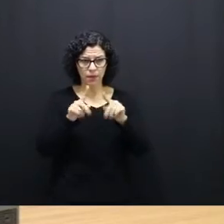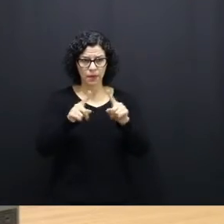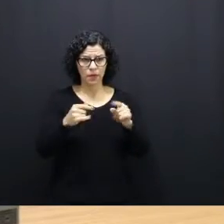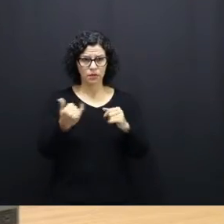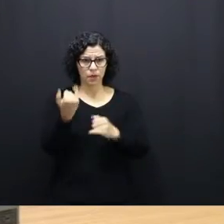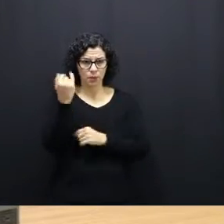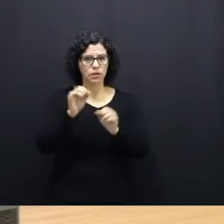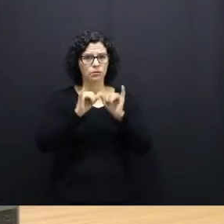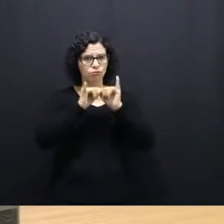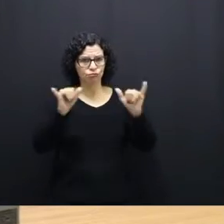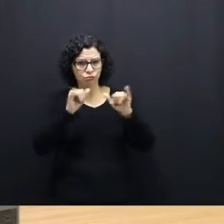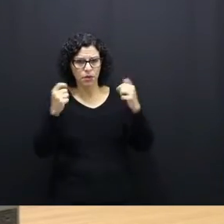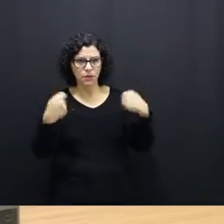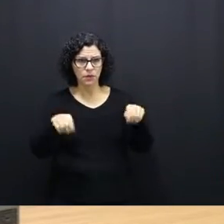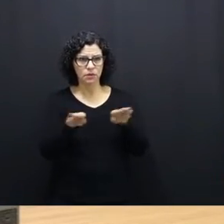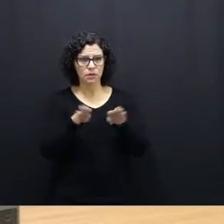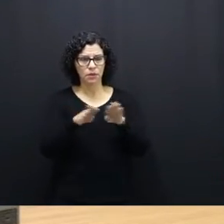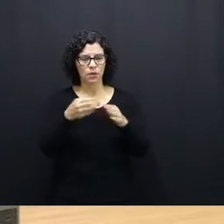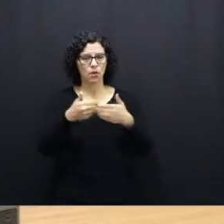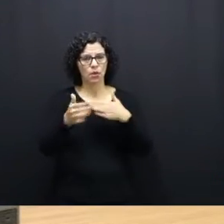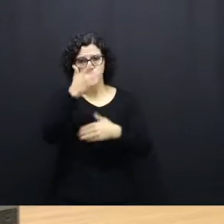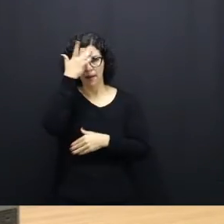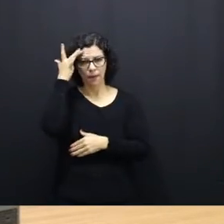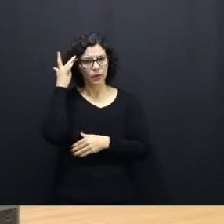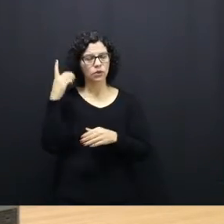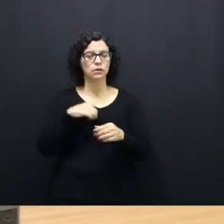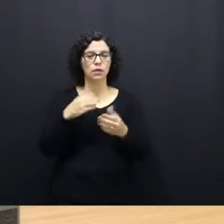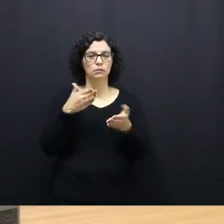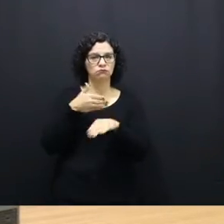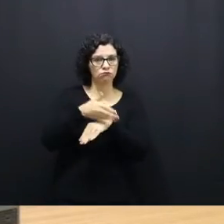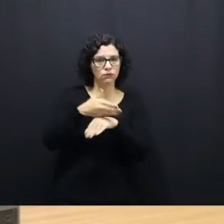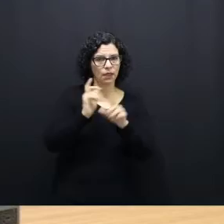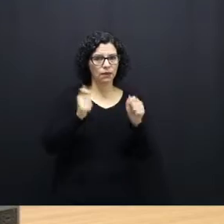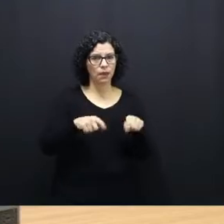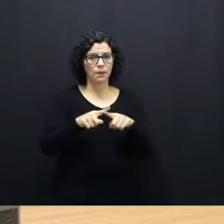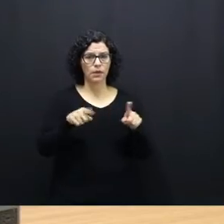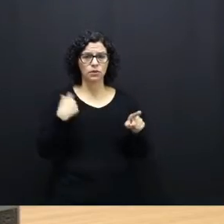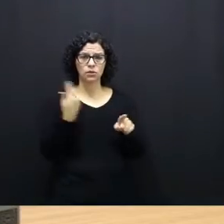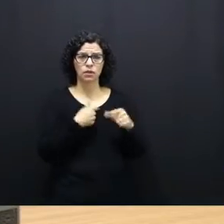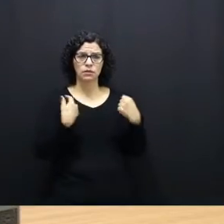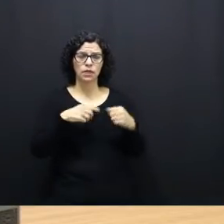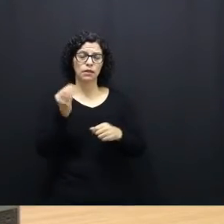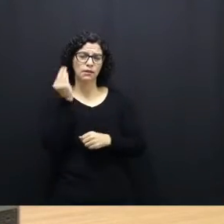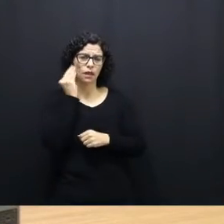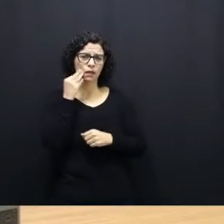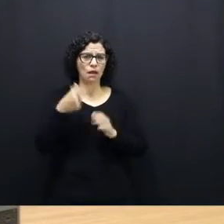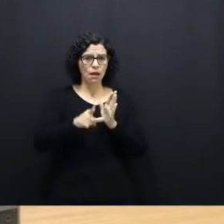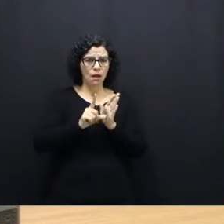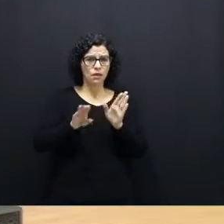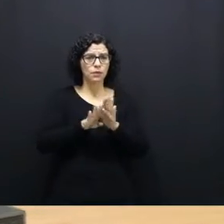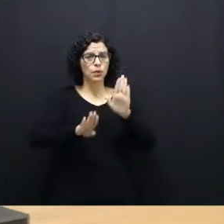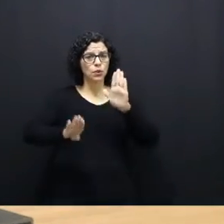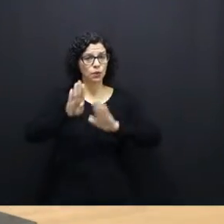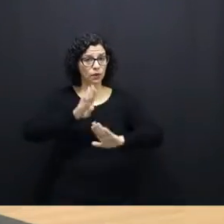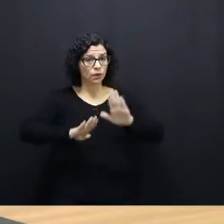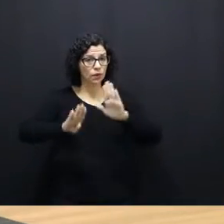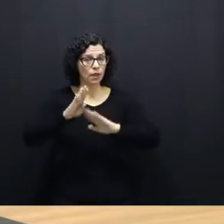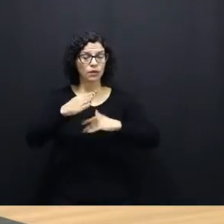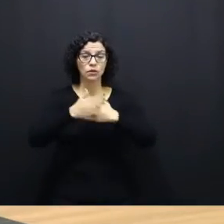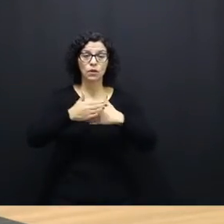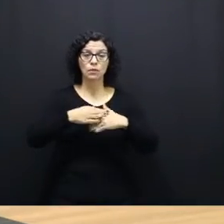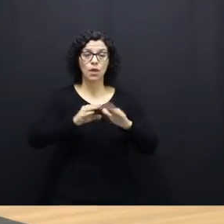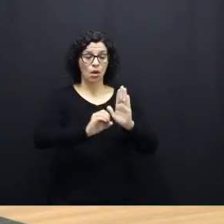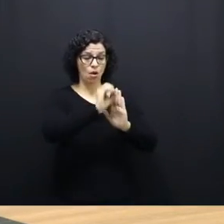informações públicas informações que qualquer um tem acesso Mas a gente sempre tem esse esse cuidado esse